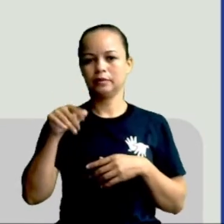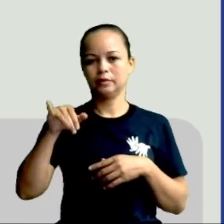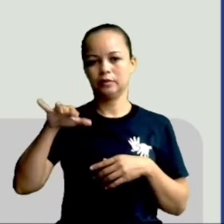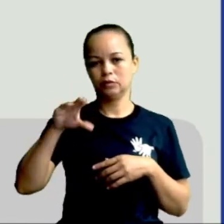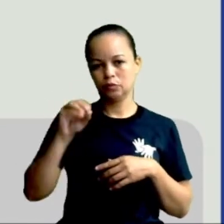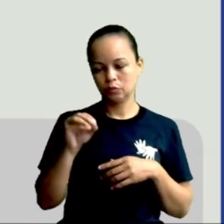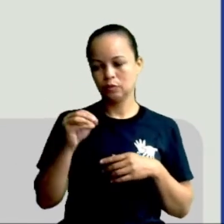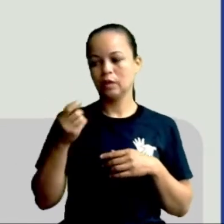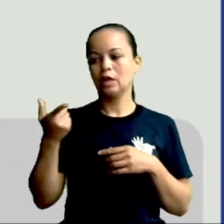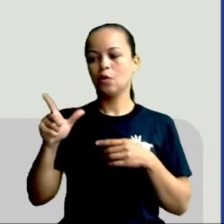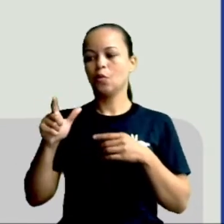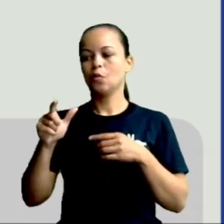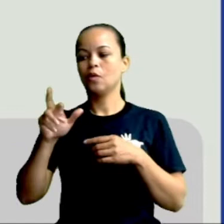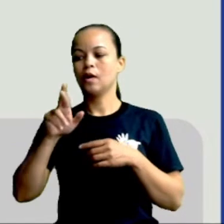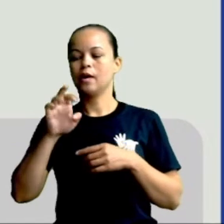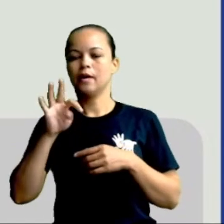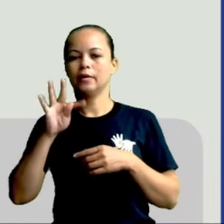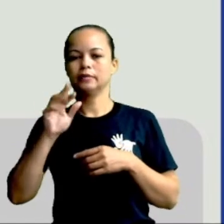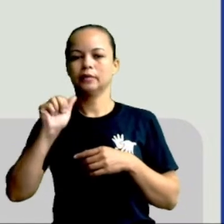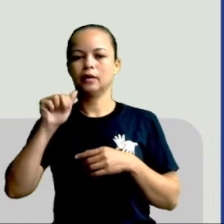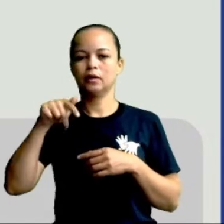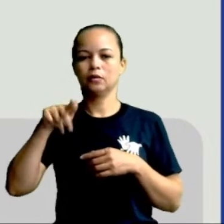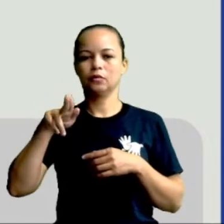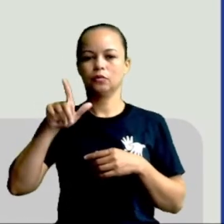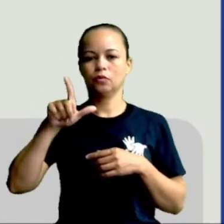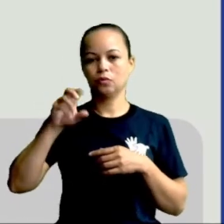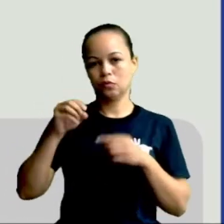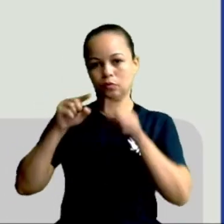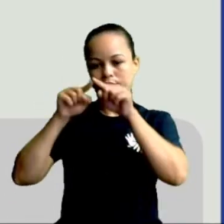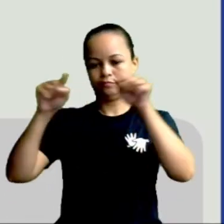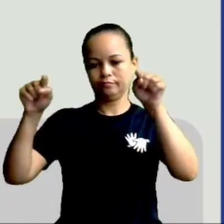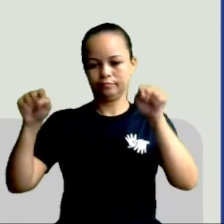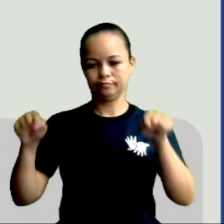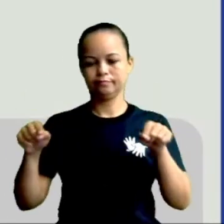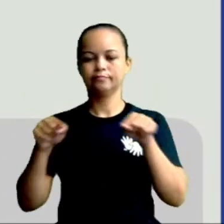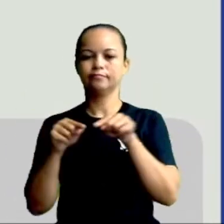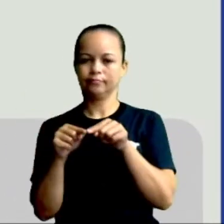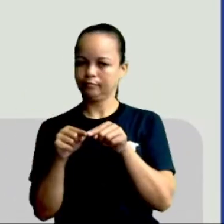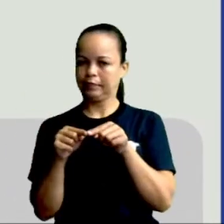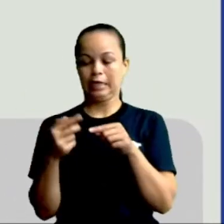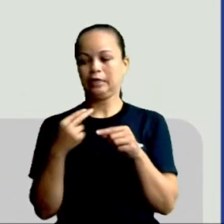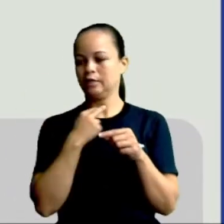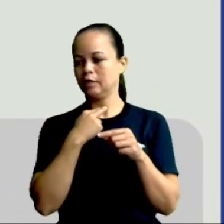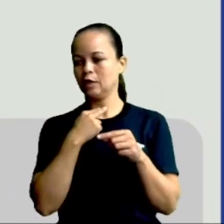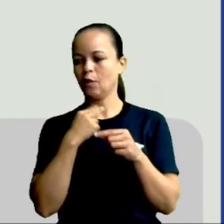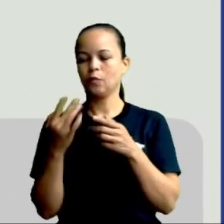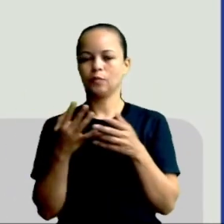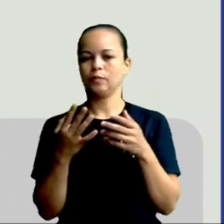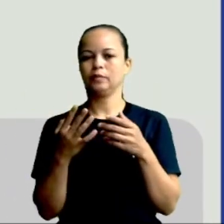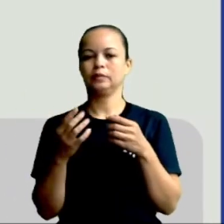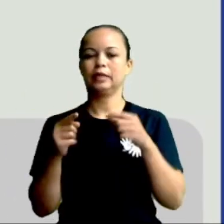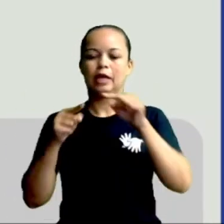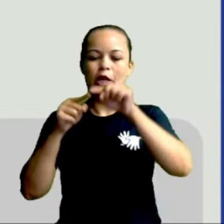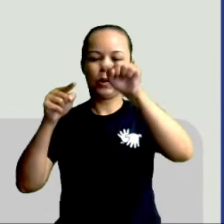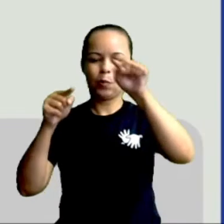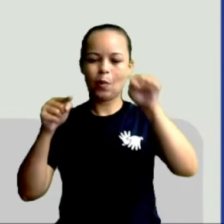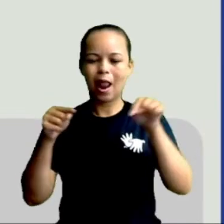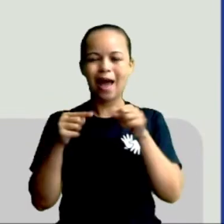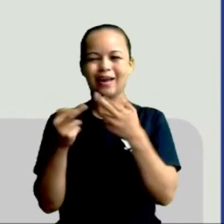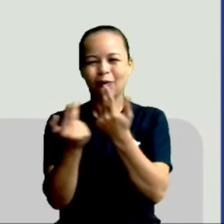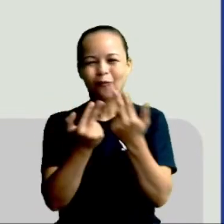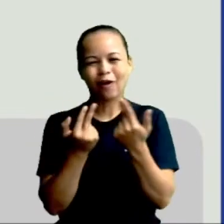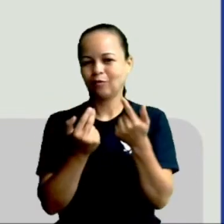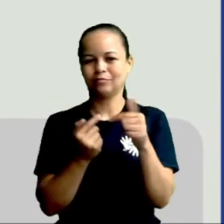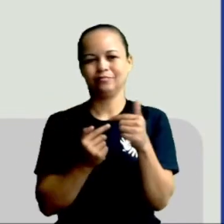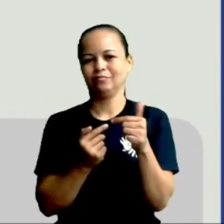outra é um retângulo, tá certo? Então, eles não possuem os lados iguais,